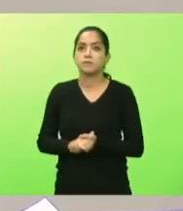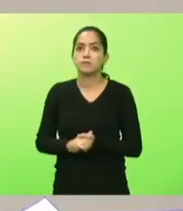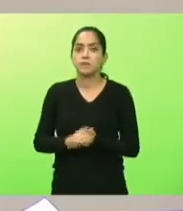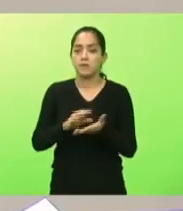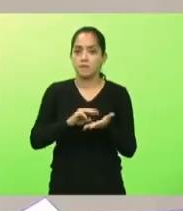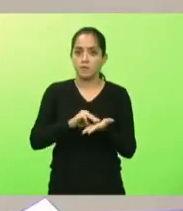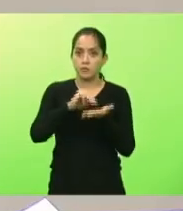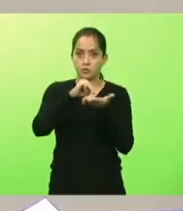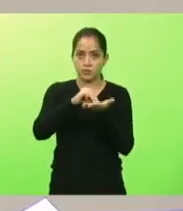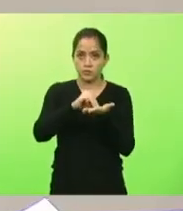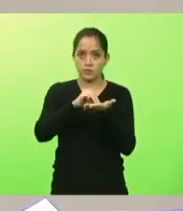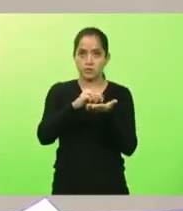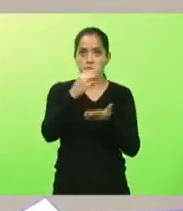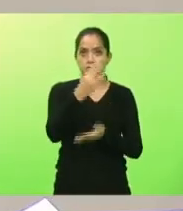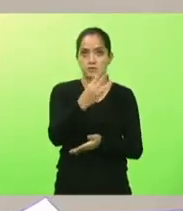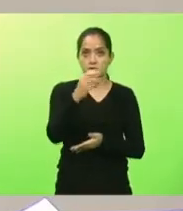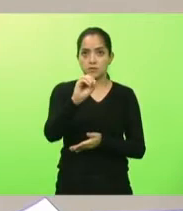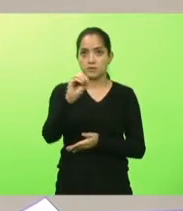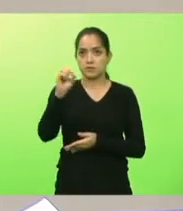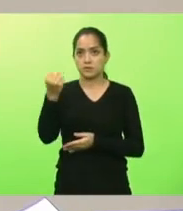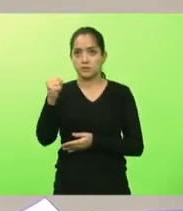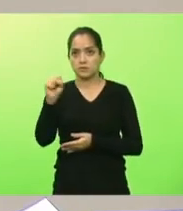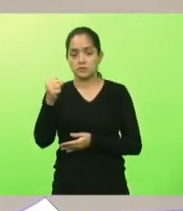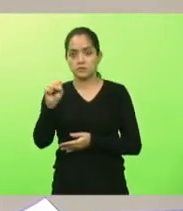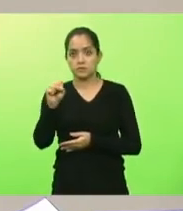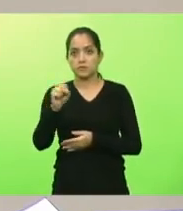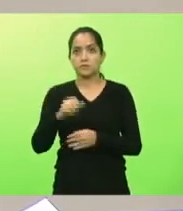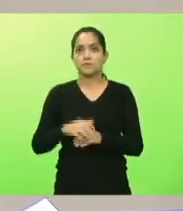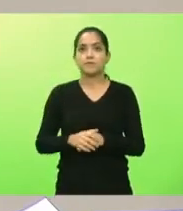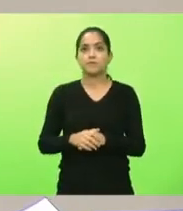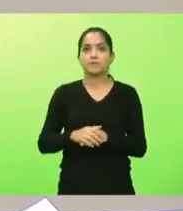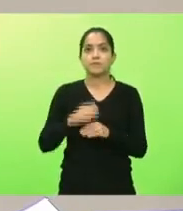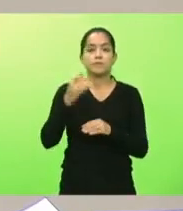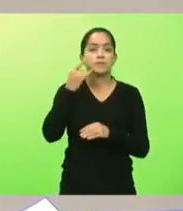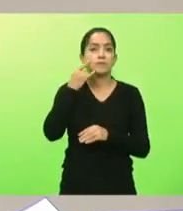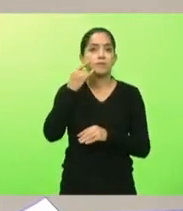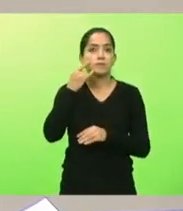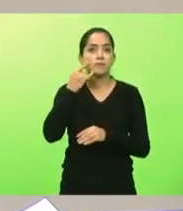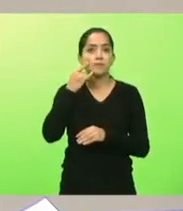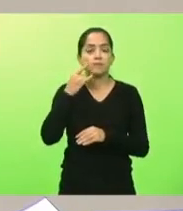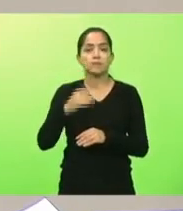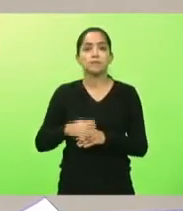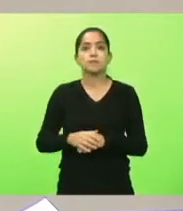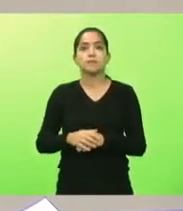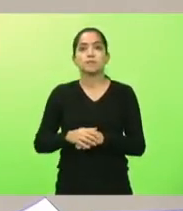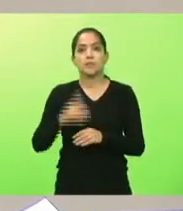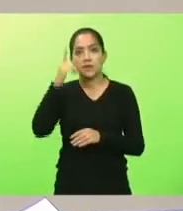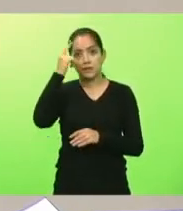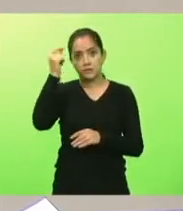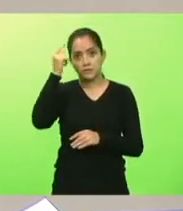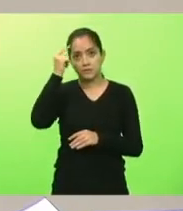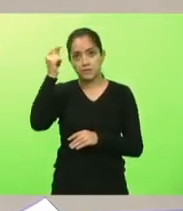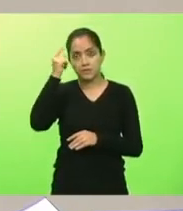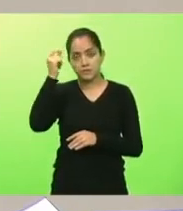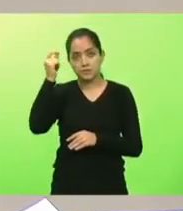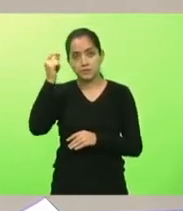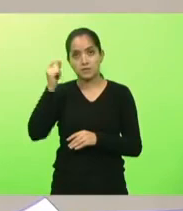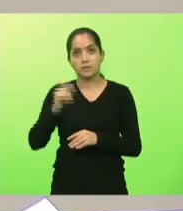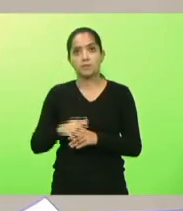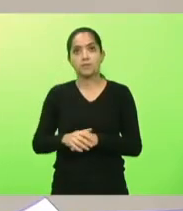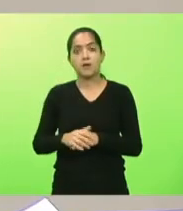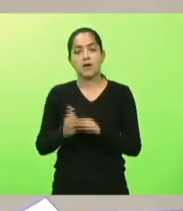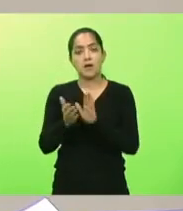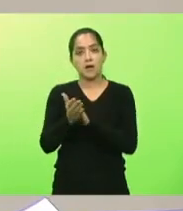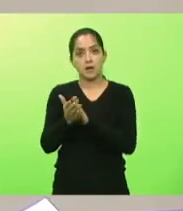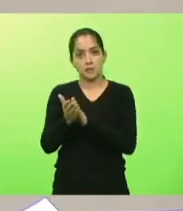Moções. Moção 308, autor deputado Mauro de Nadal, manifestando à Universidade do Estado de Santa Catarina aplausos